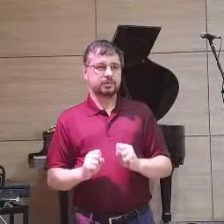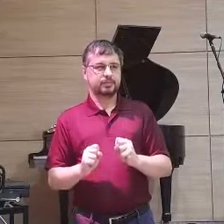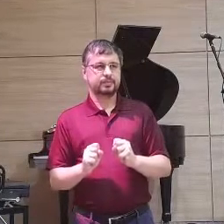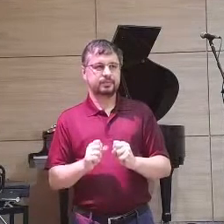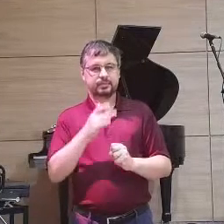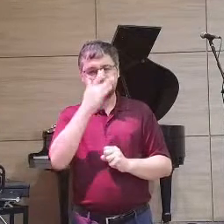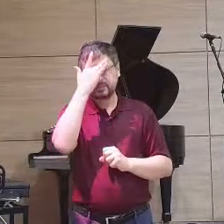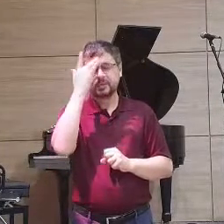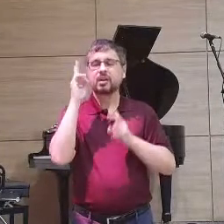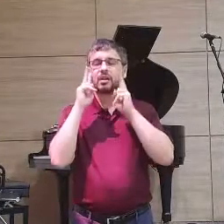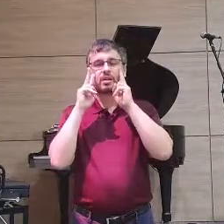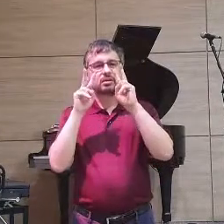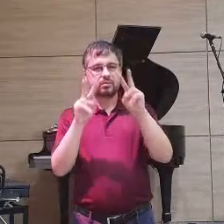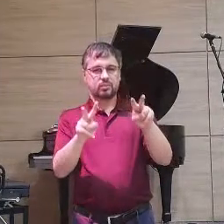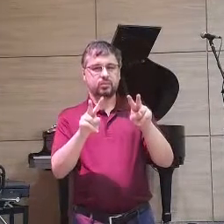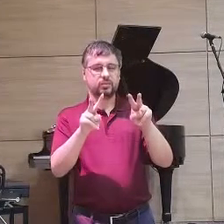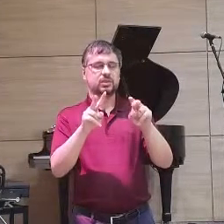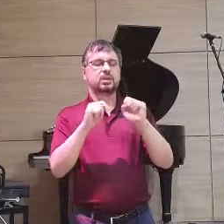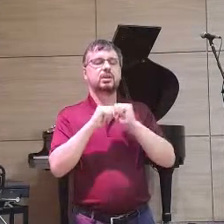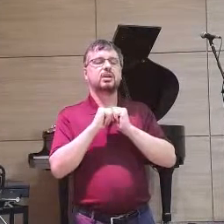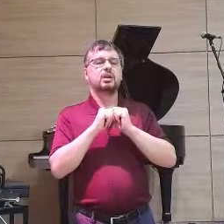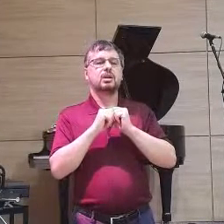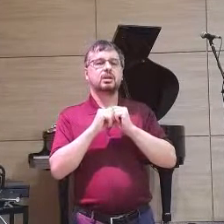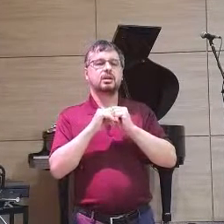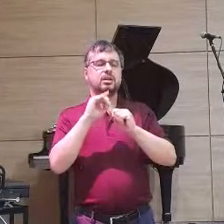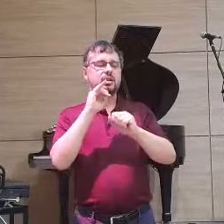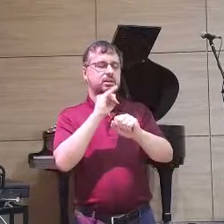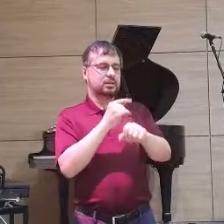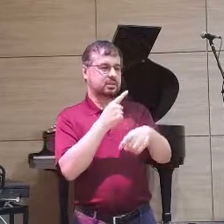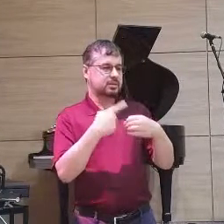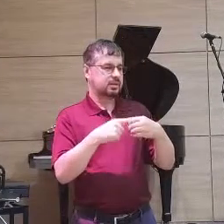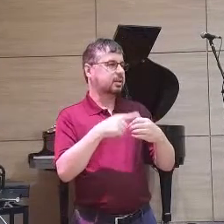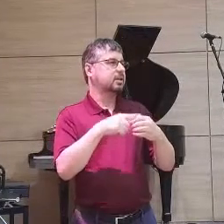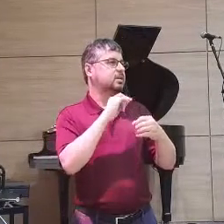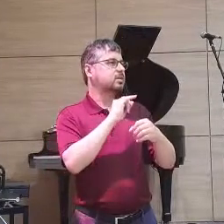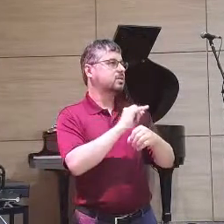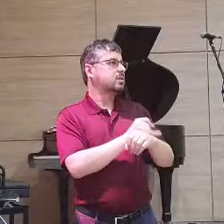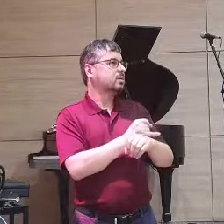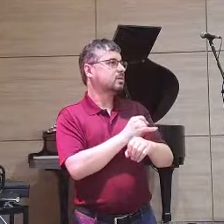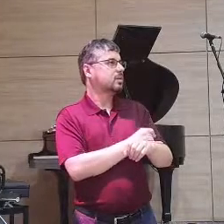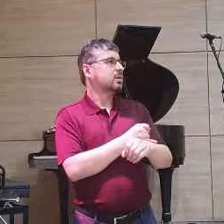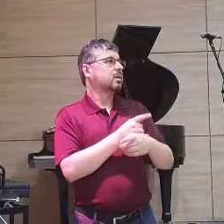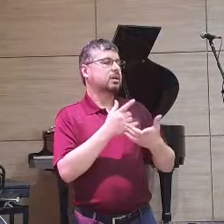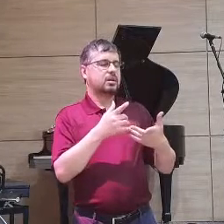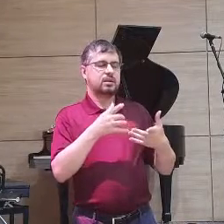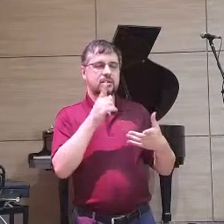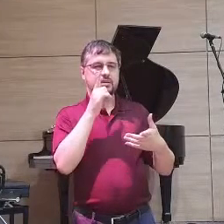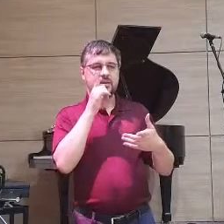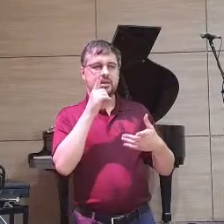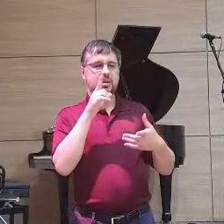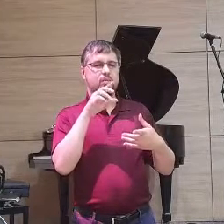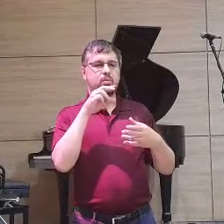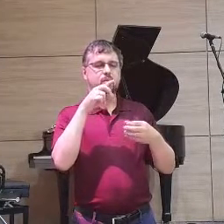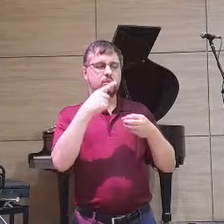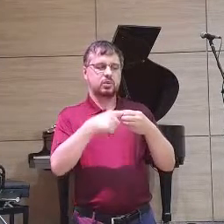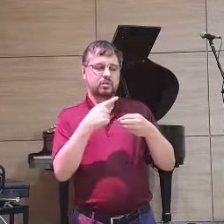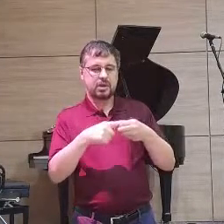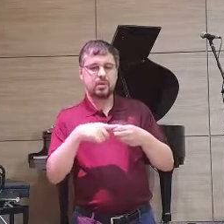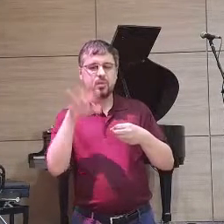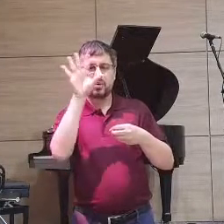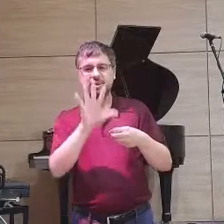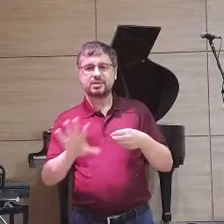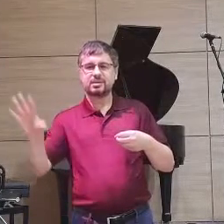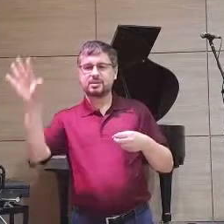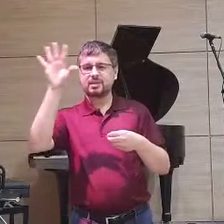tanto em Jerusalém aqui os estudiosos diz que é Municipal Estadual Federal e mundial